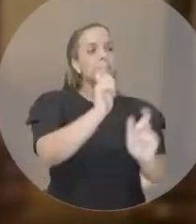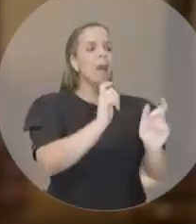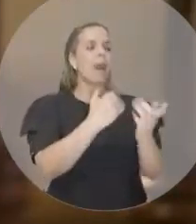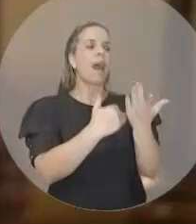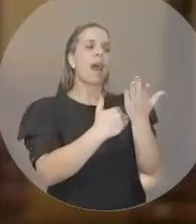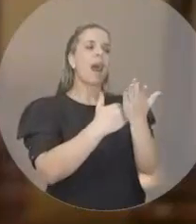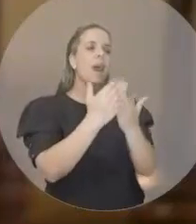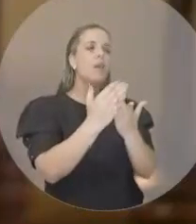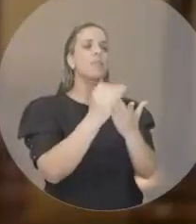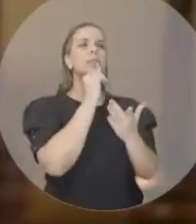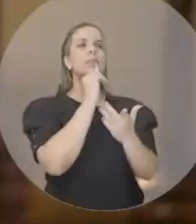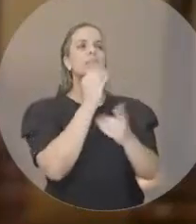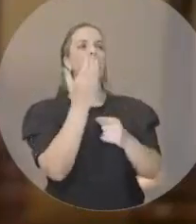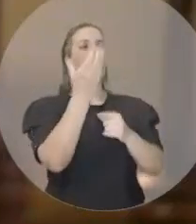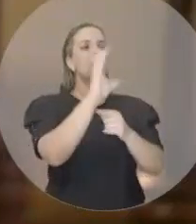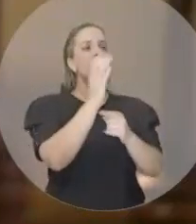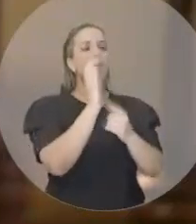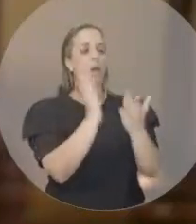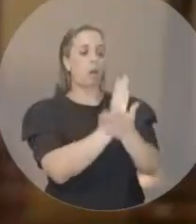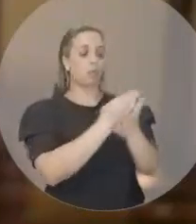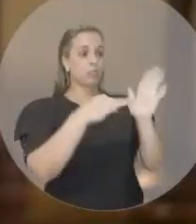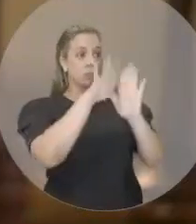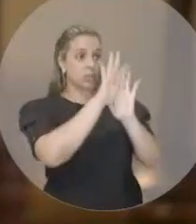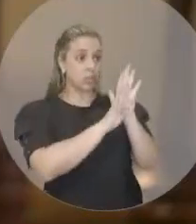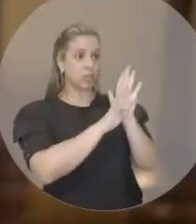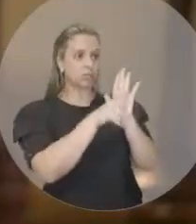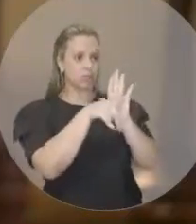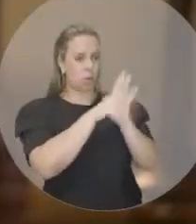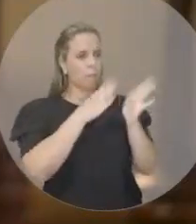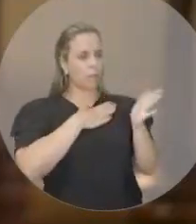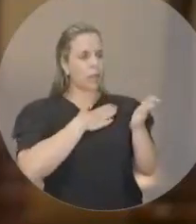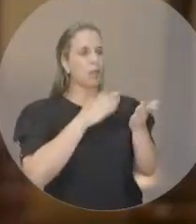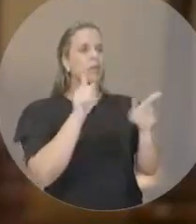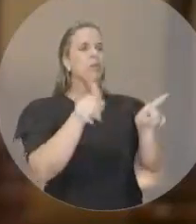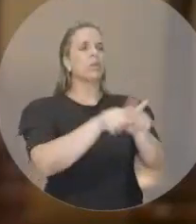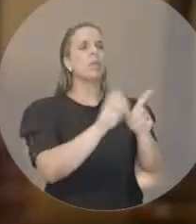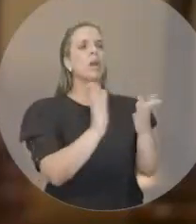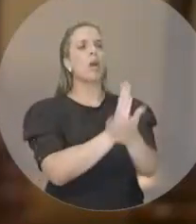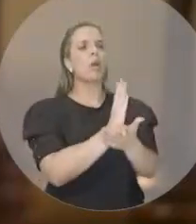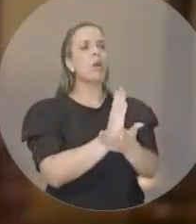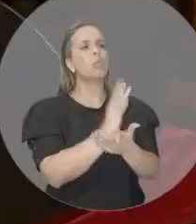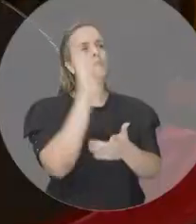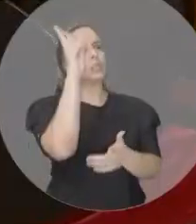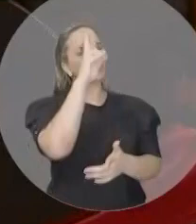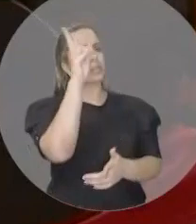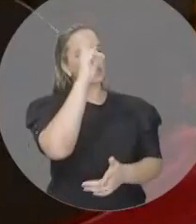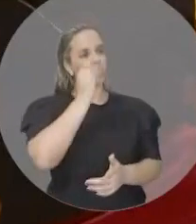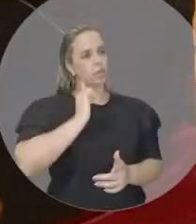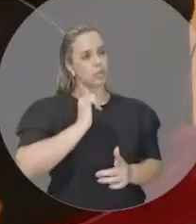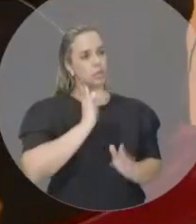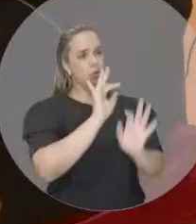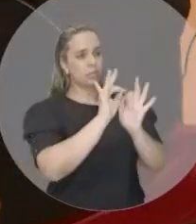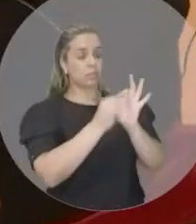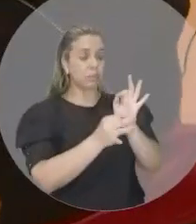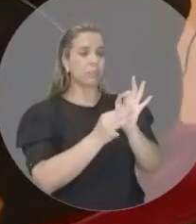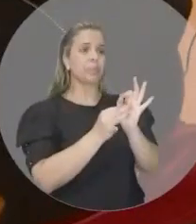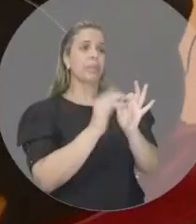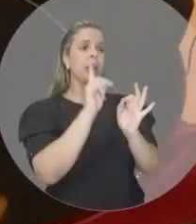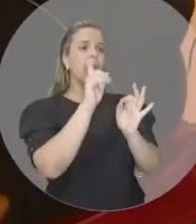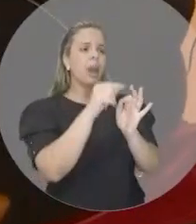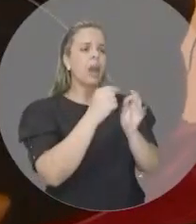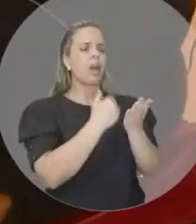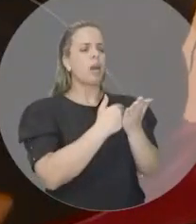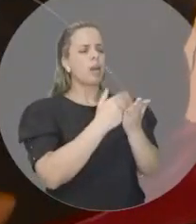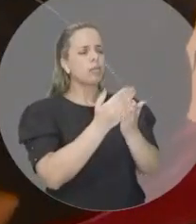E comecei a compartilhar nesse blog textos que eu escrevia, microcontos. E foi dessa forma